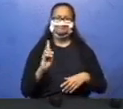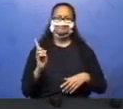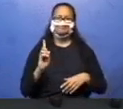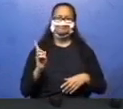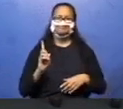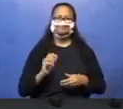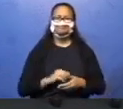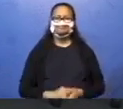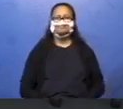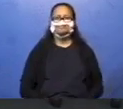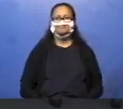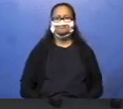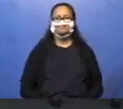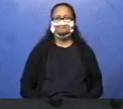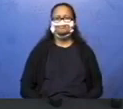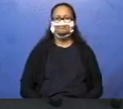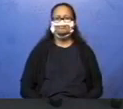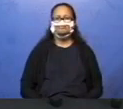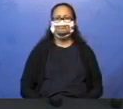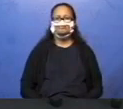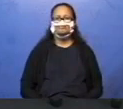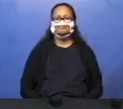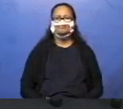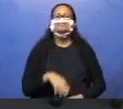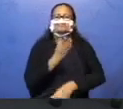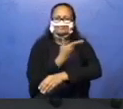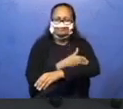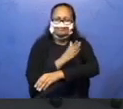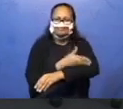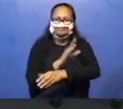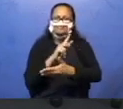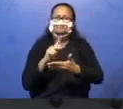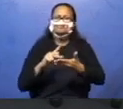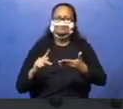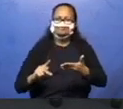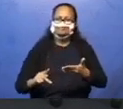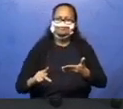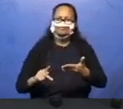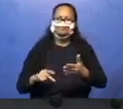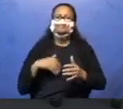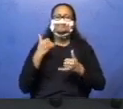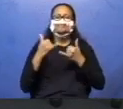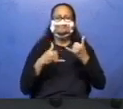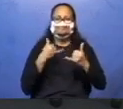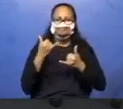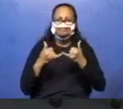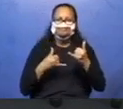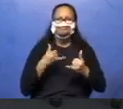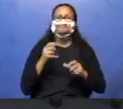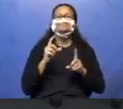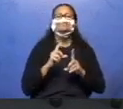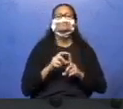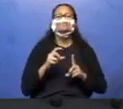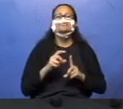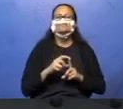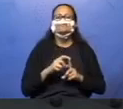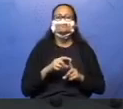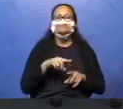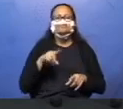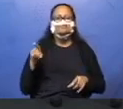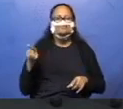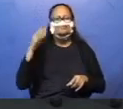Não! Fez? Treina ele aí, tá? Brinca bastante com as palavras para